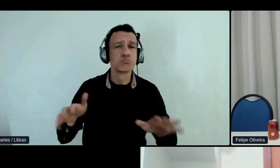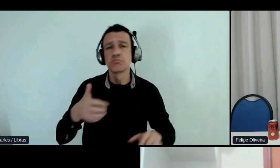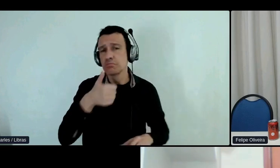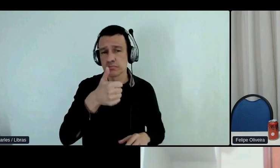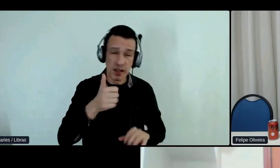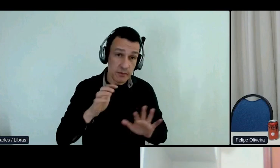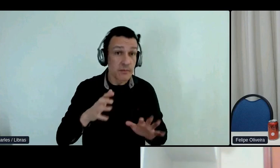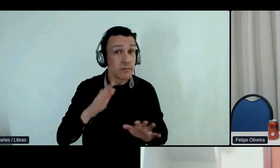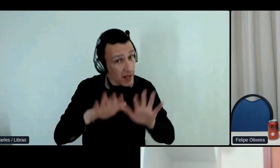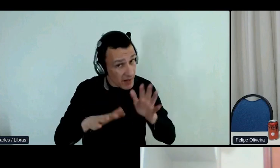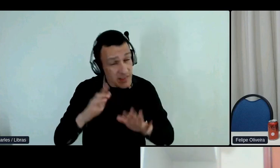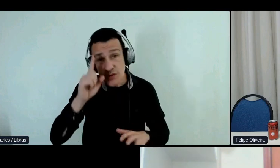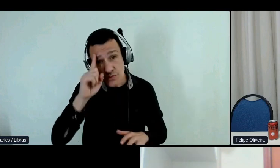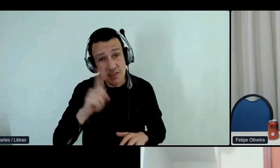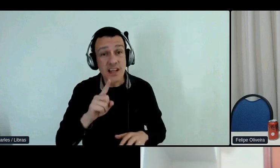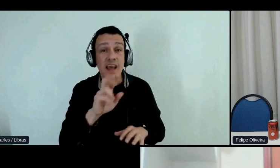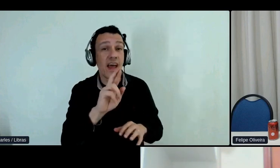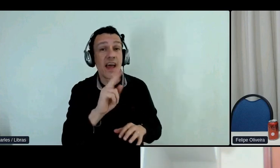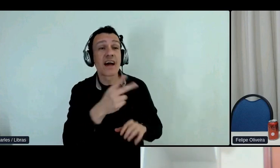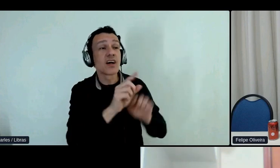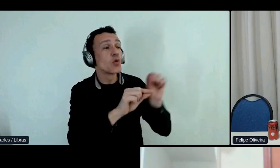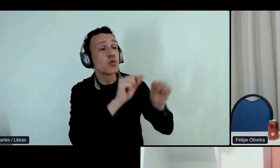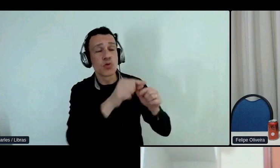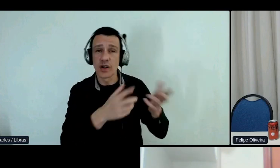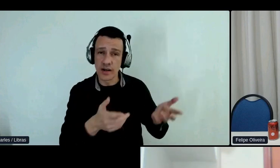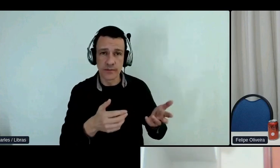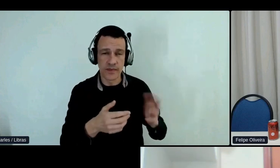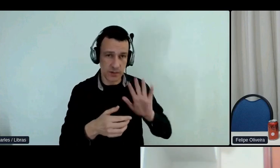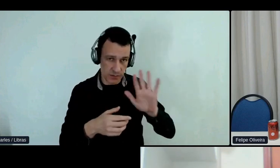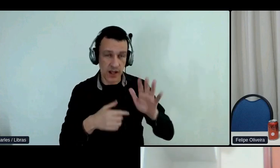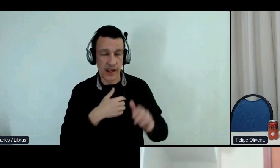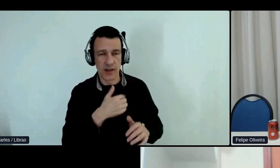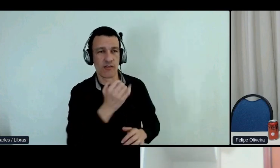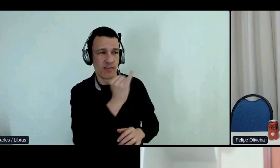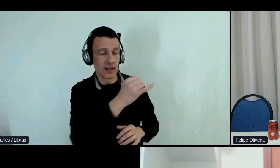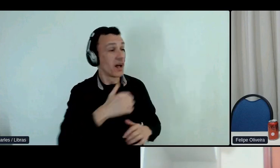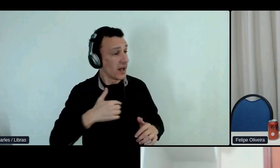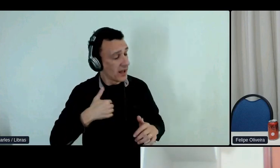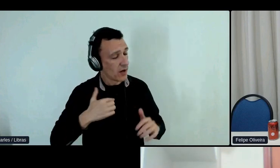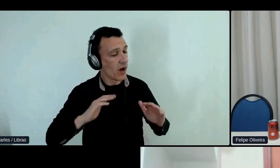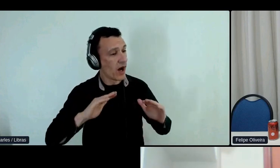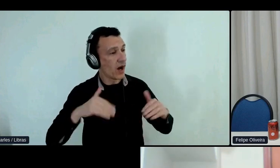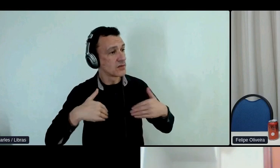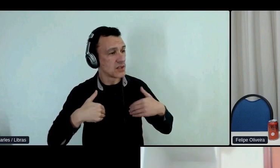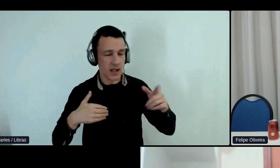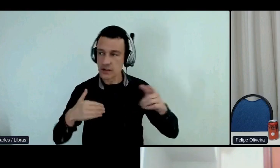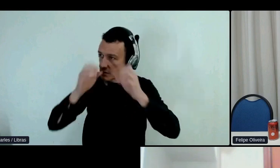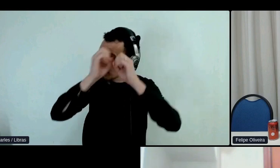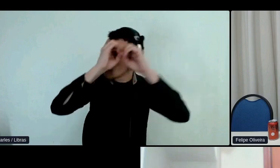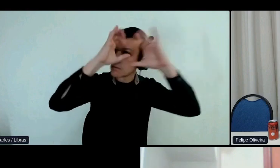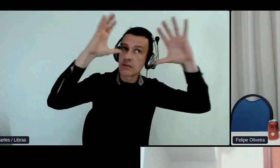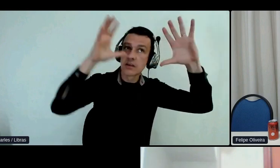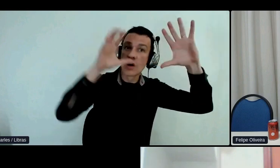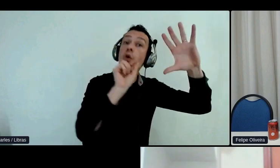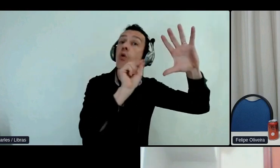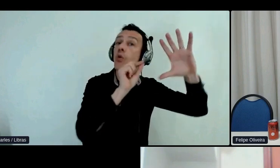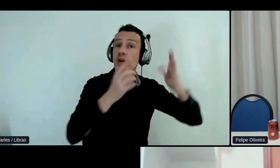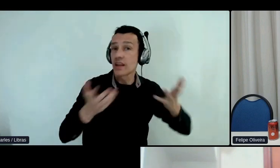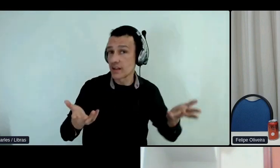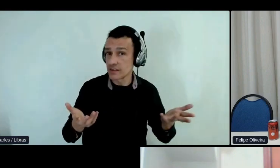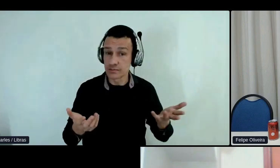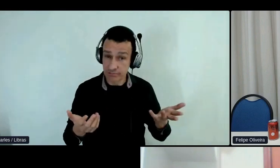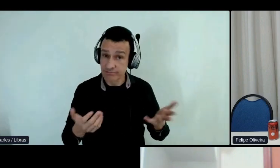principalmente financeiramente. Né? Eu acho que esse sentimento de segurança, de você poder, né, como você falou, eu falei que era autista e foi tudo bem.